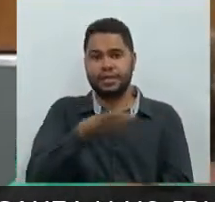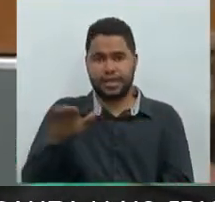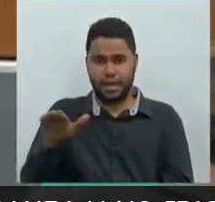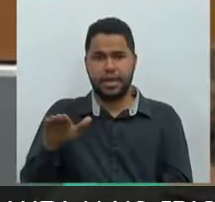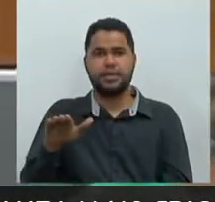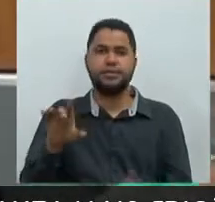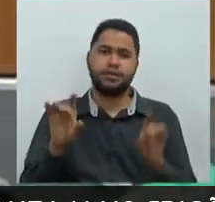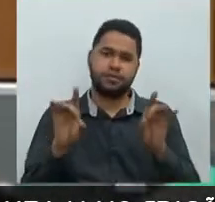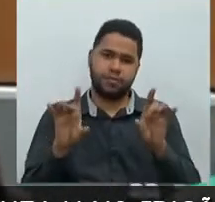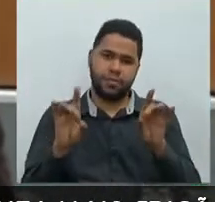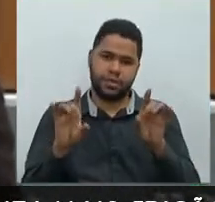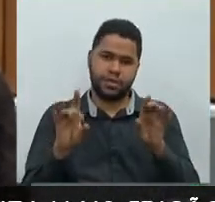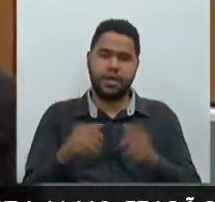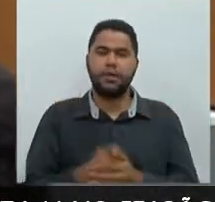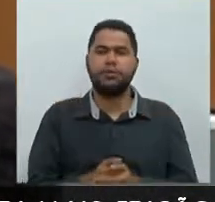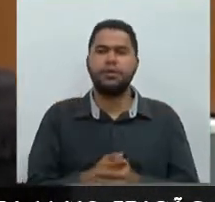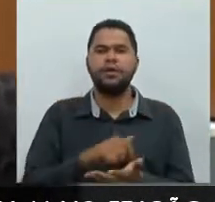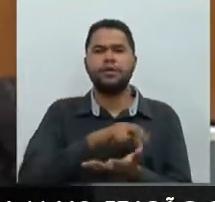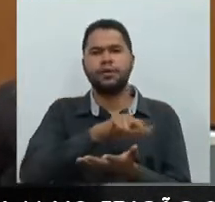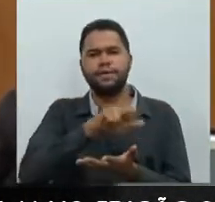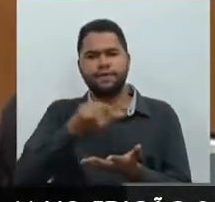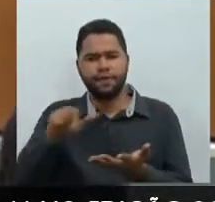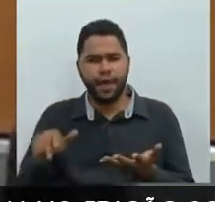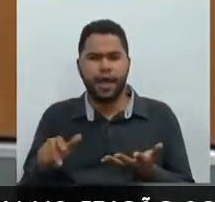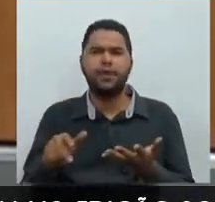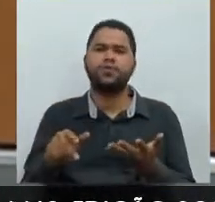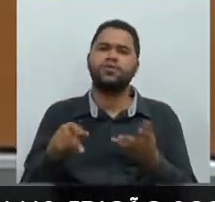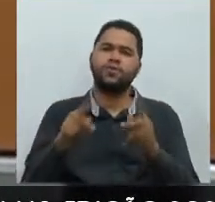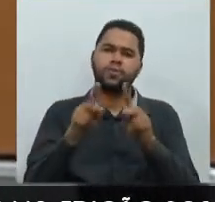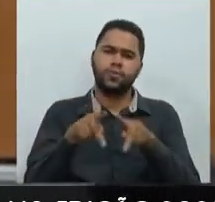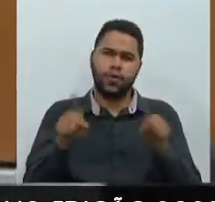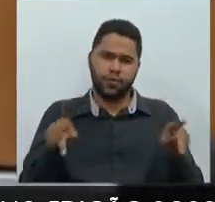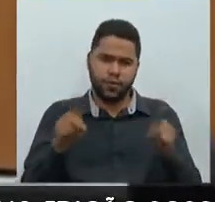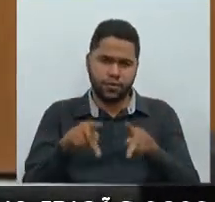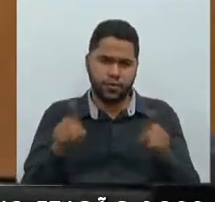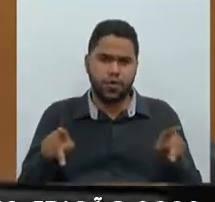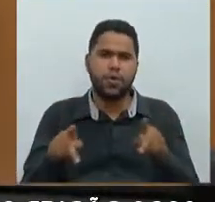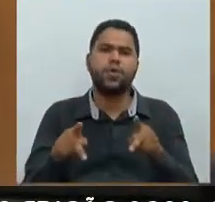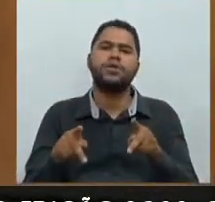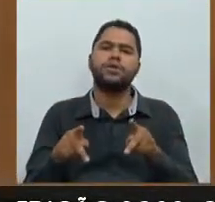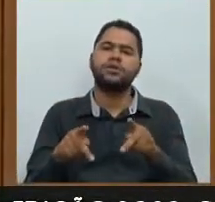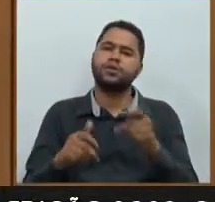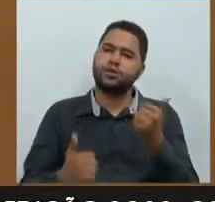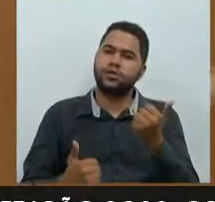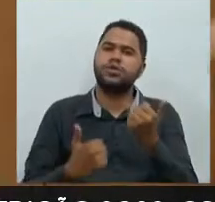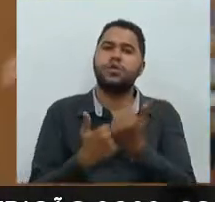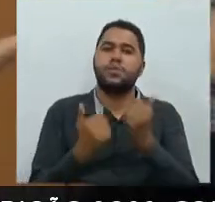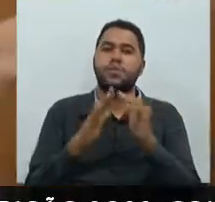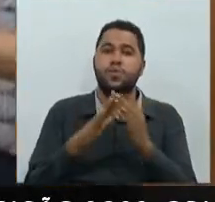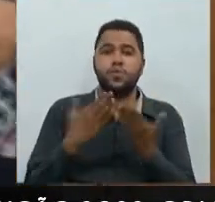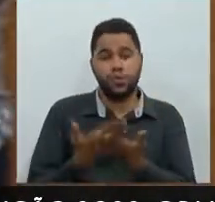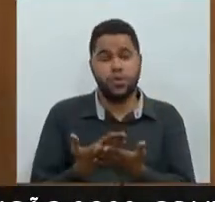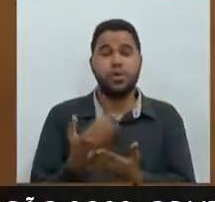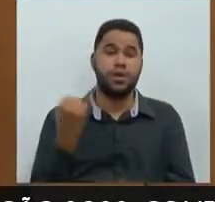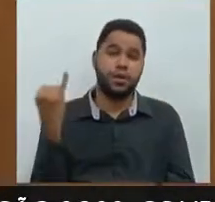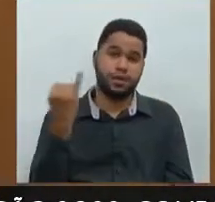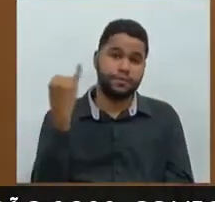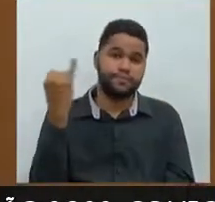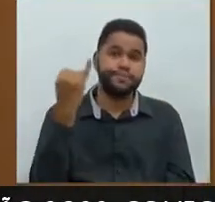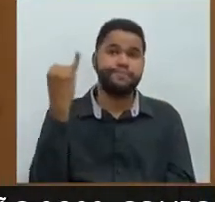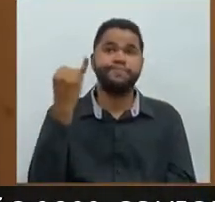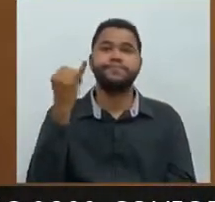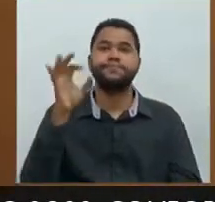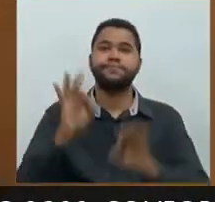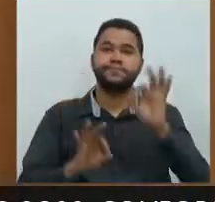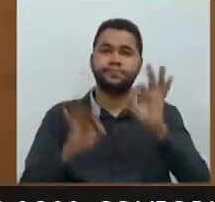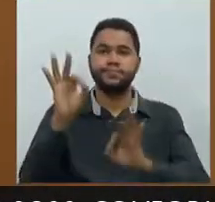Então, temos vários professores de apoio na escola. E é muito importante, né, estar